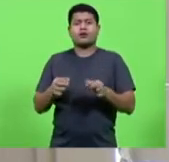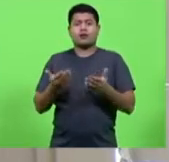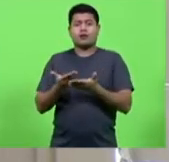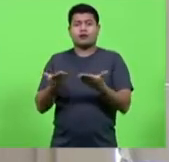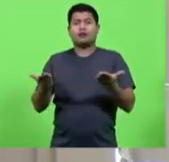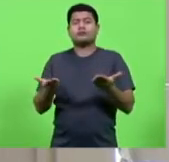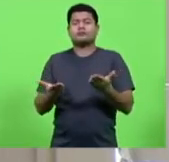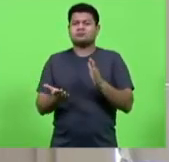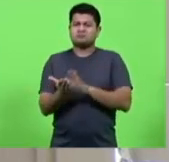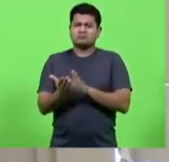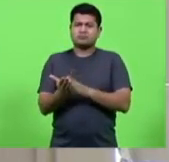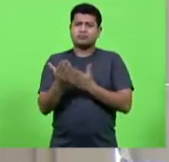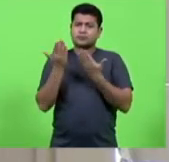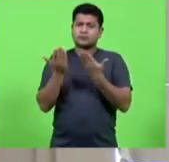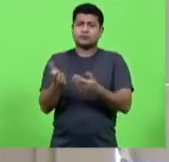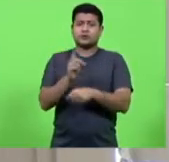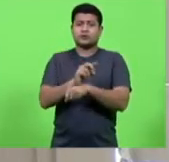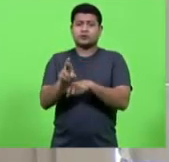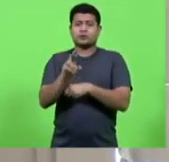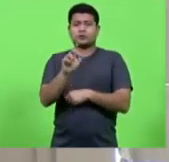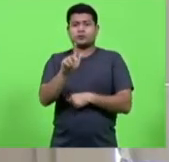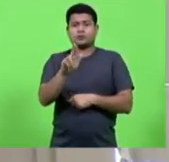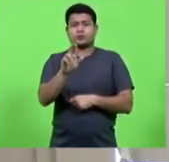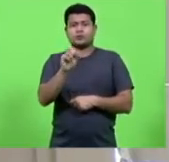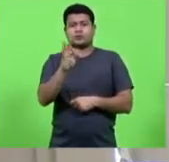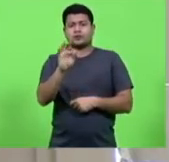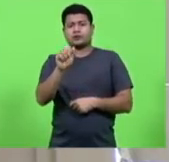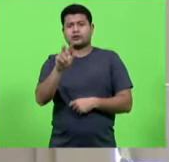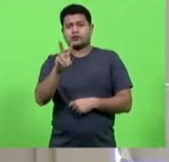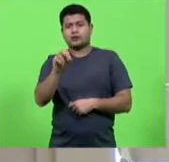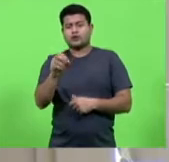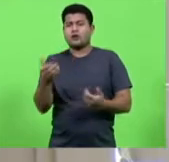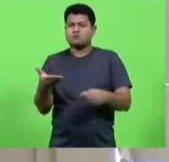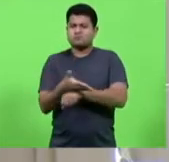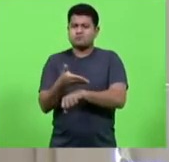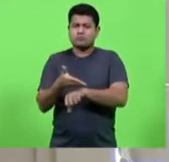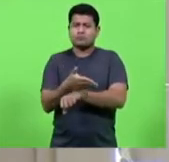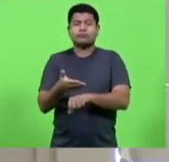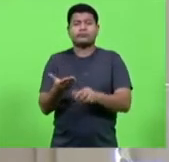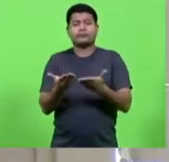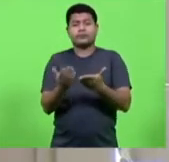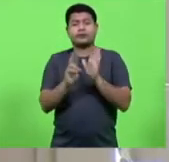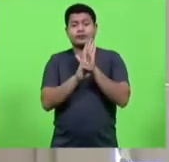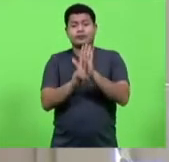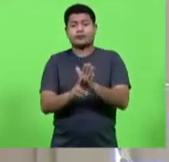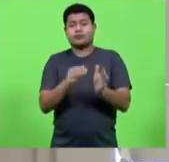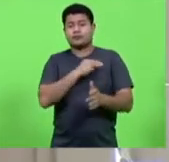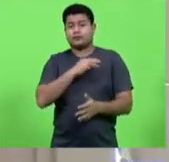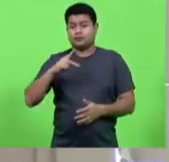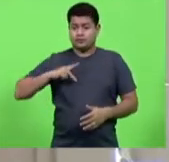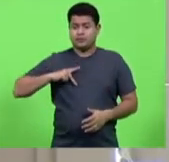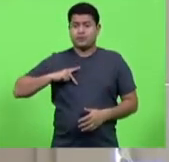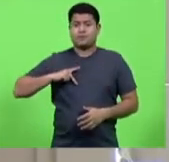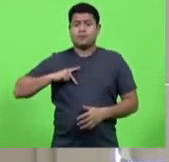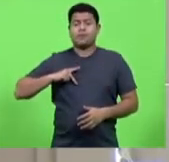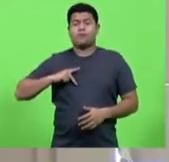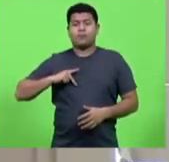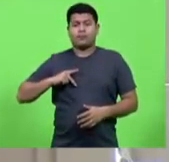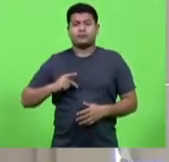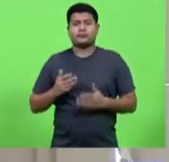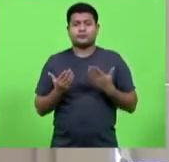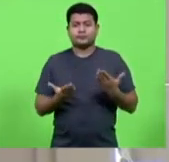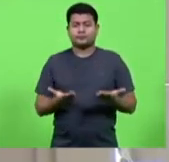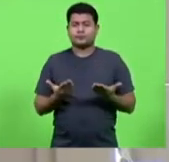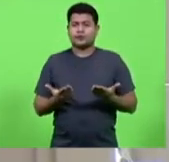Parabéns, doutor Gustavo, parabéns. A participação do senhor como representante do Ministério Público, fazendo as